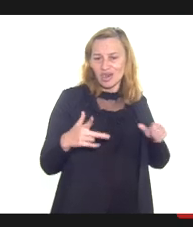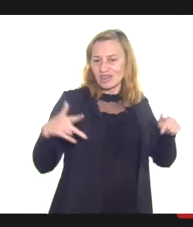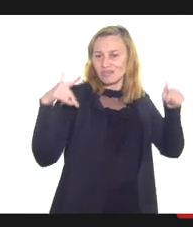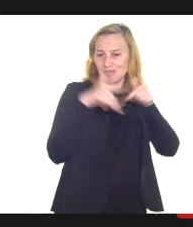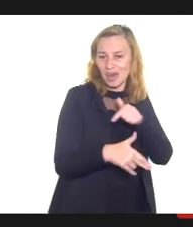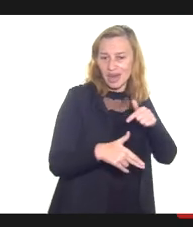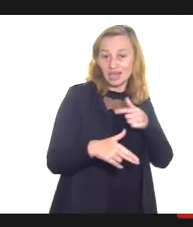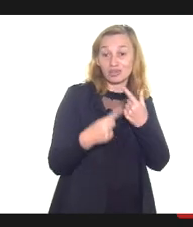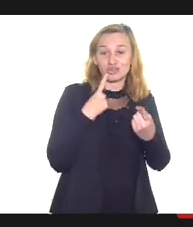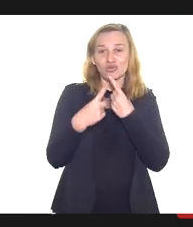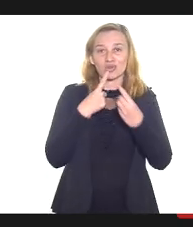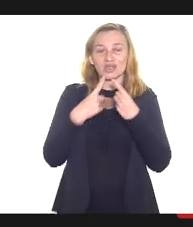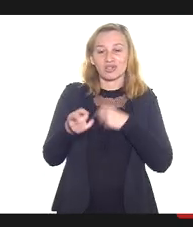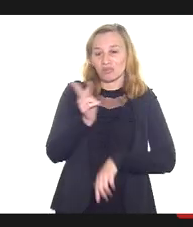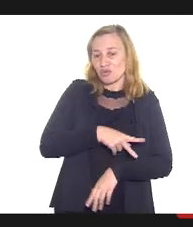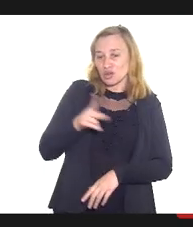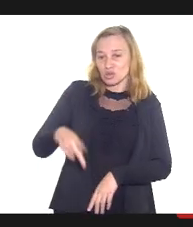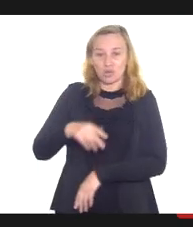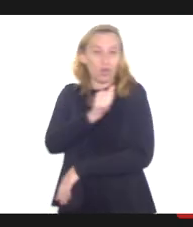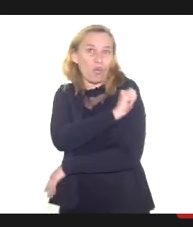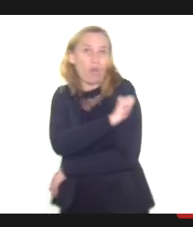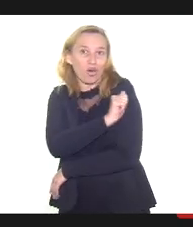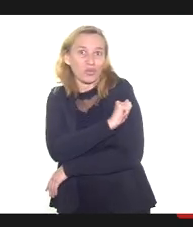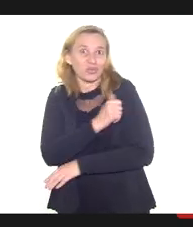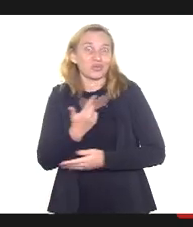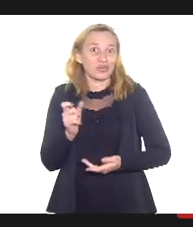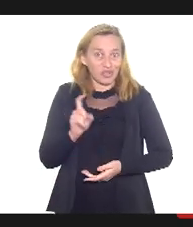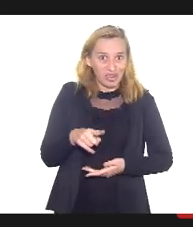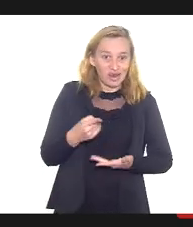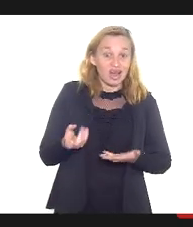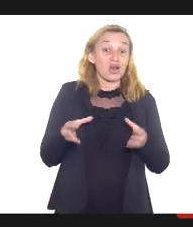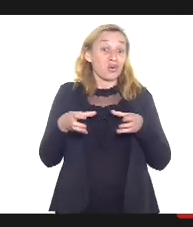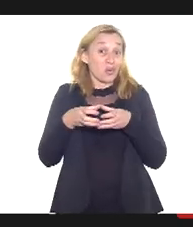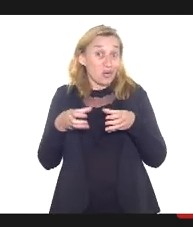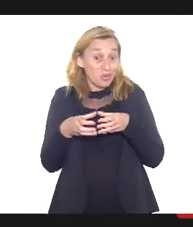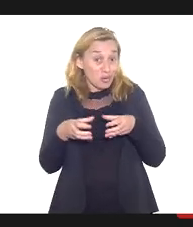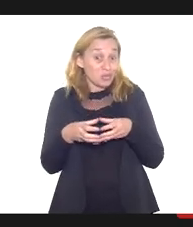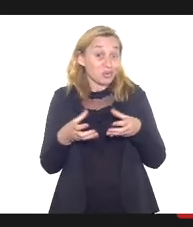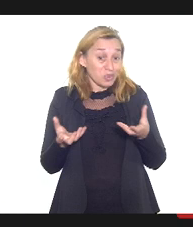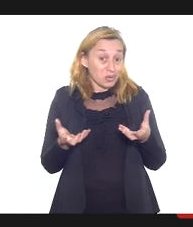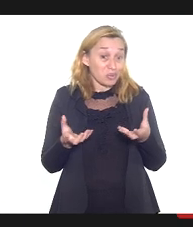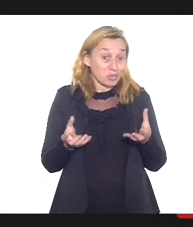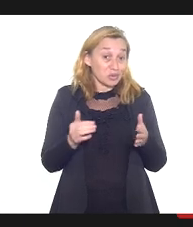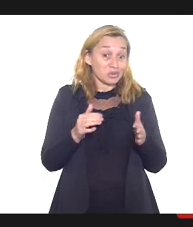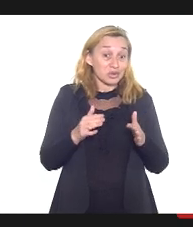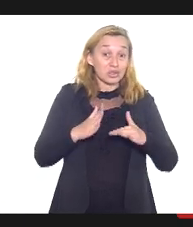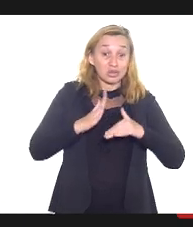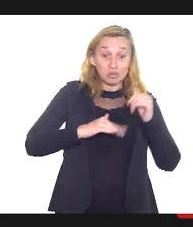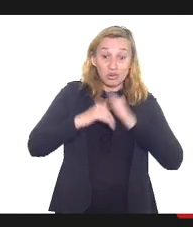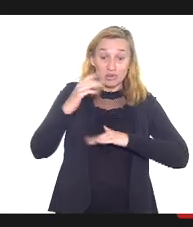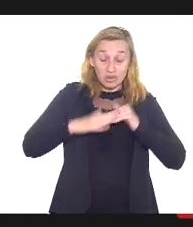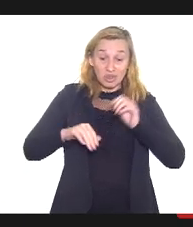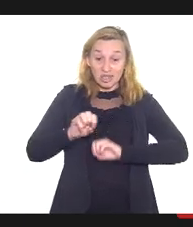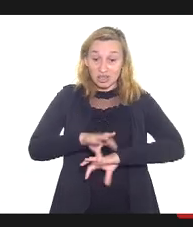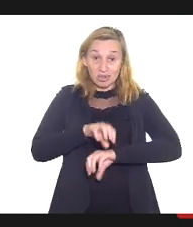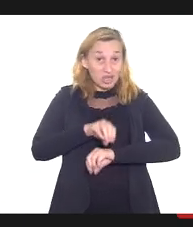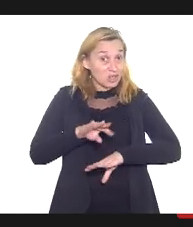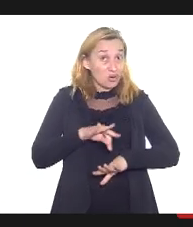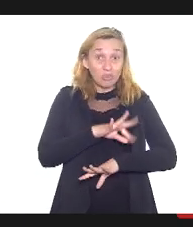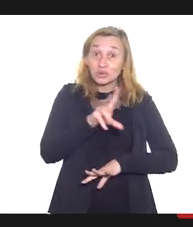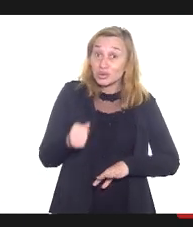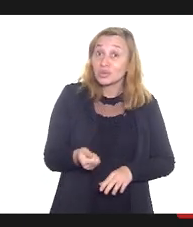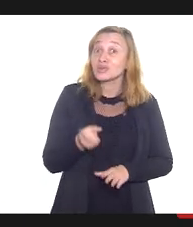com professores, com estudantes e da comunidade como um todo na reformulação do currículo, né?